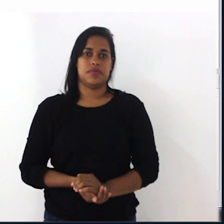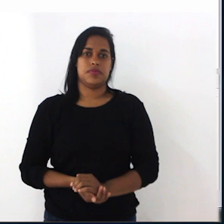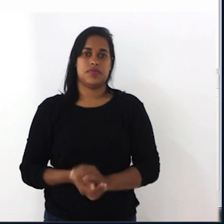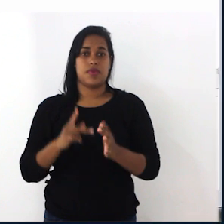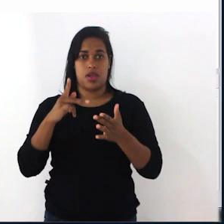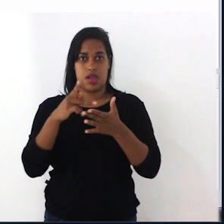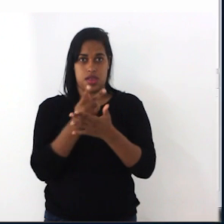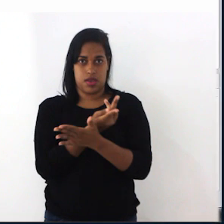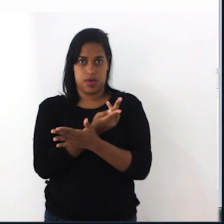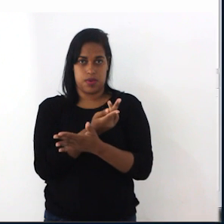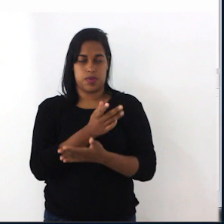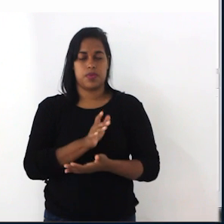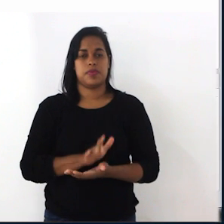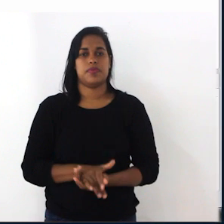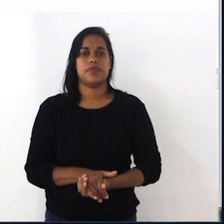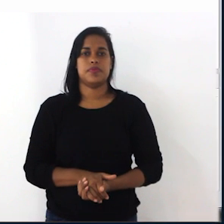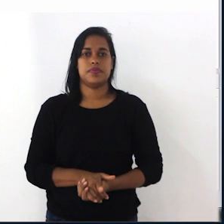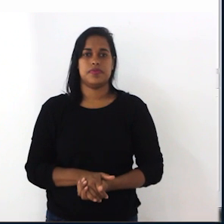erro.